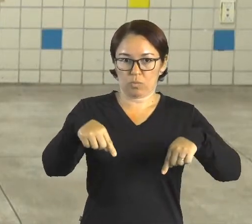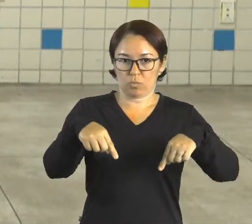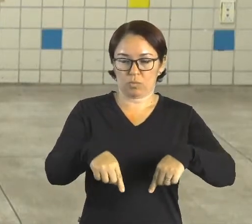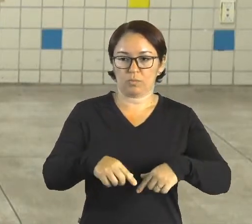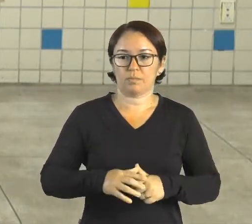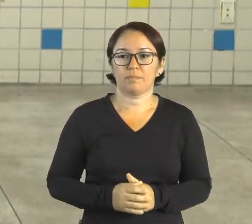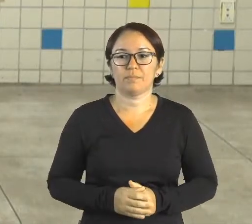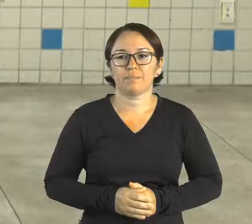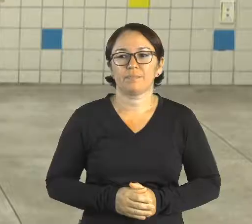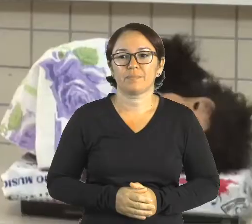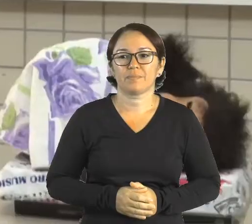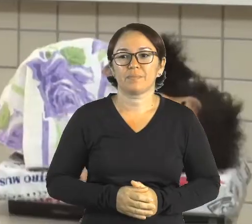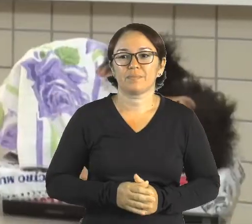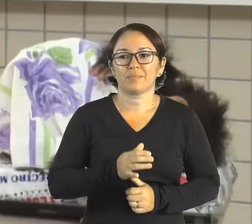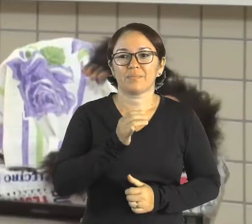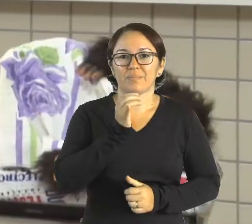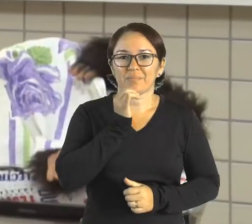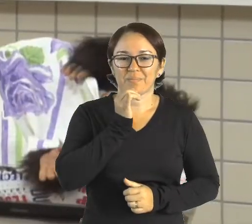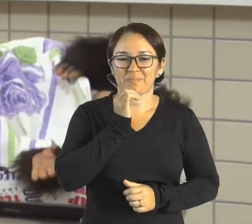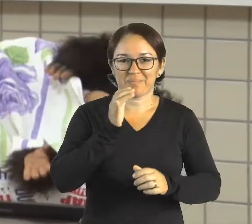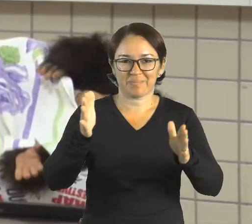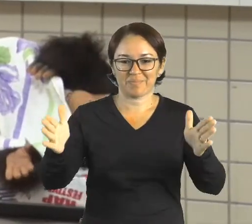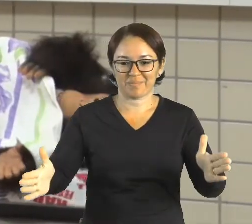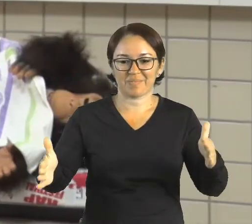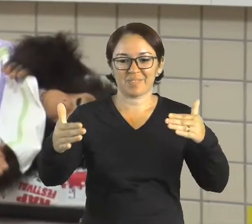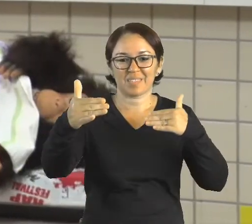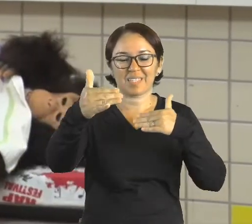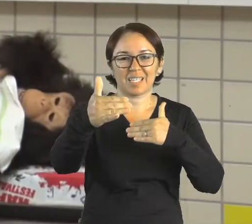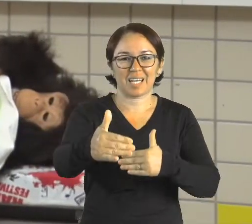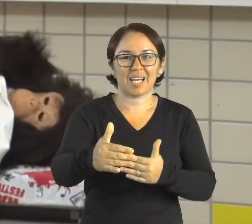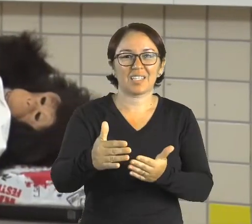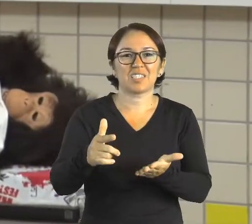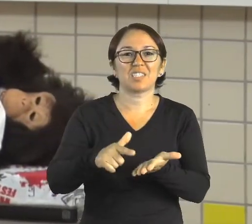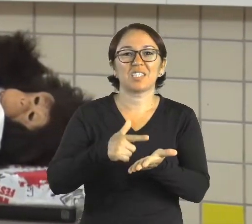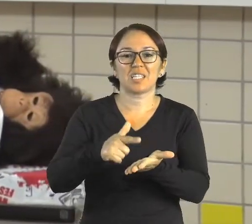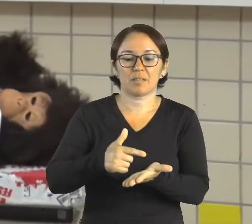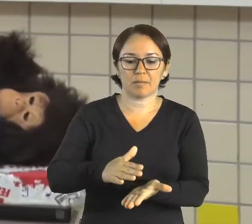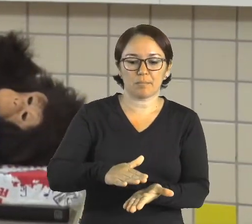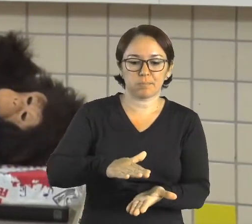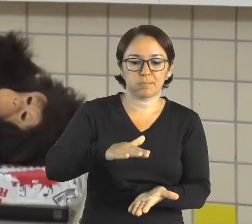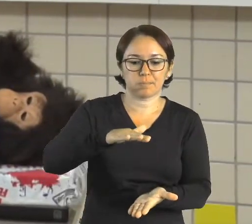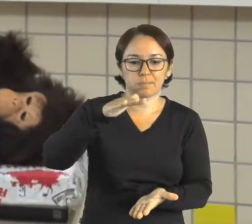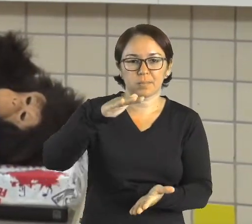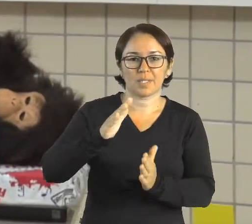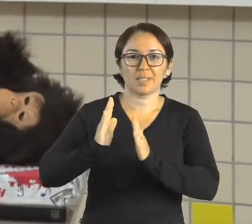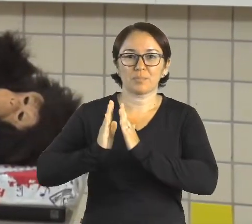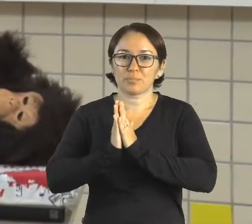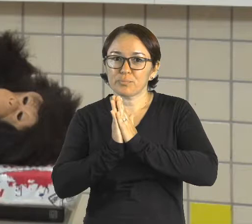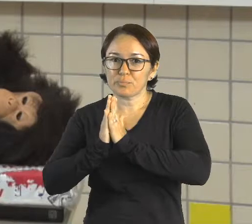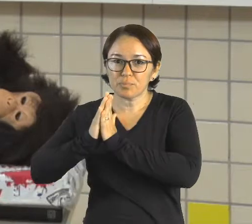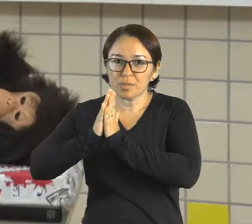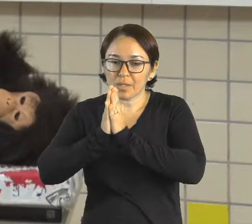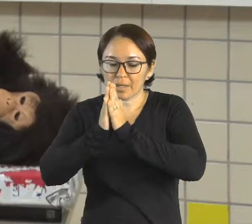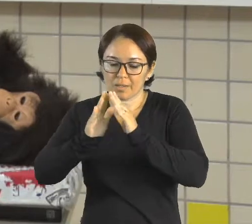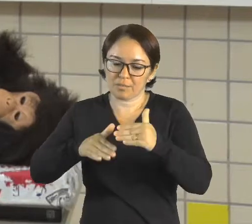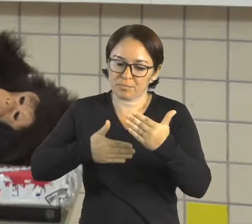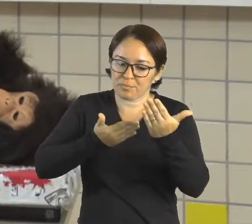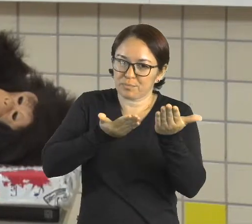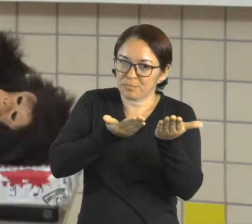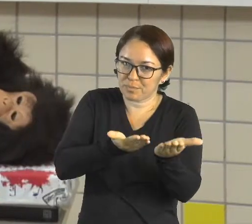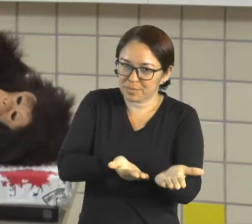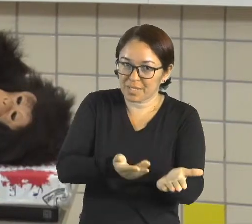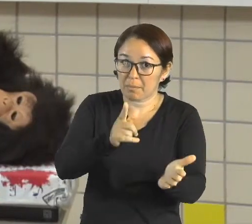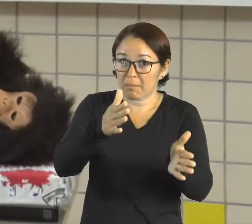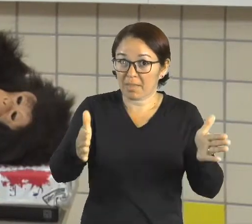vocês. A Francisquinha pediu para descansar um pouco, então eu deixei ela aqui. Porque aqui no estúdio não tem uma caminha para ela deitar, né?